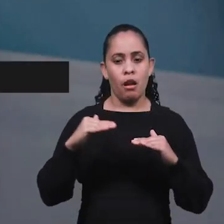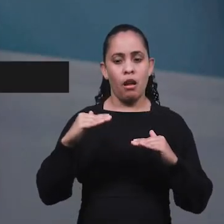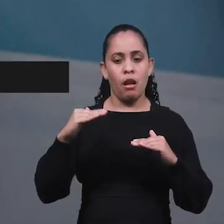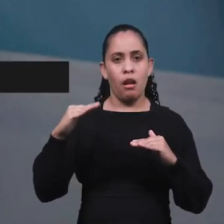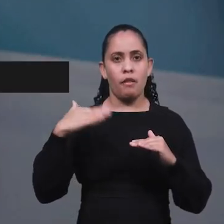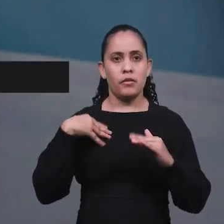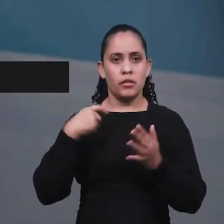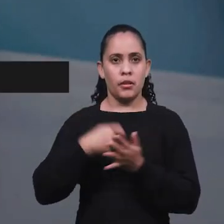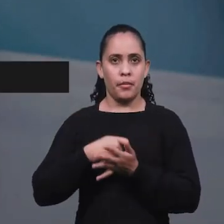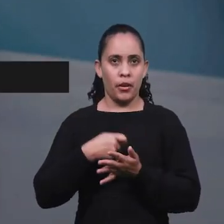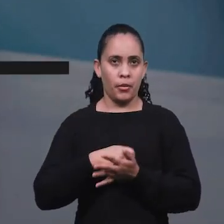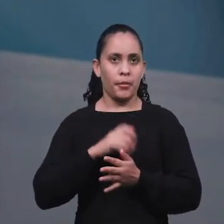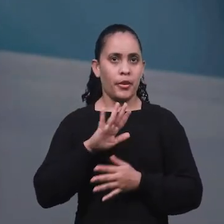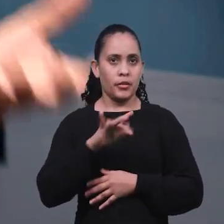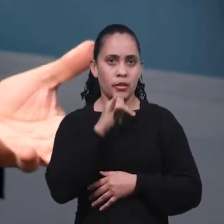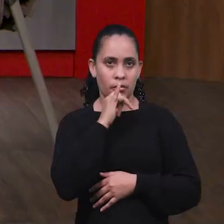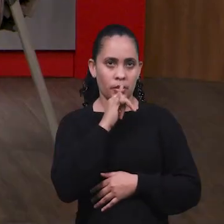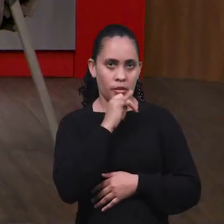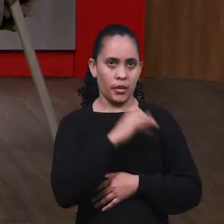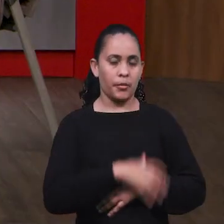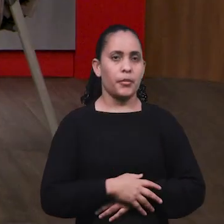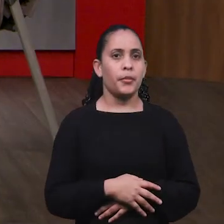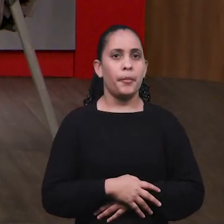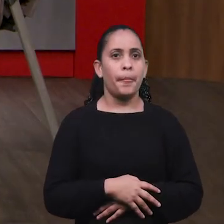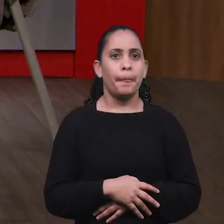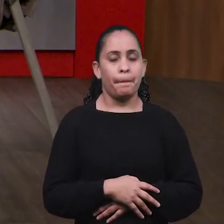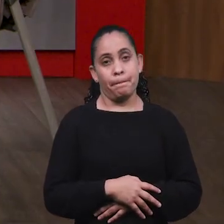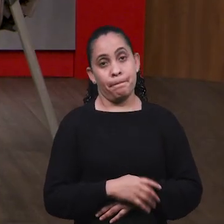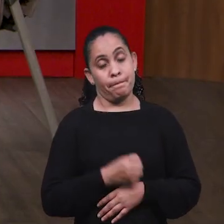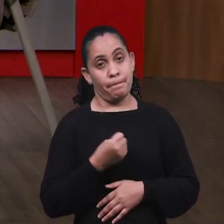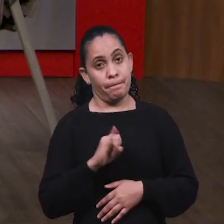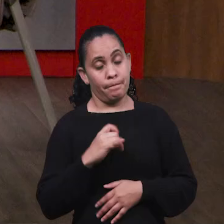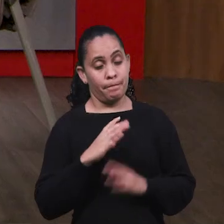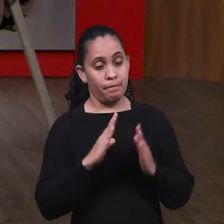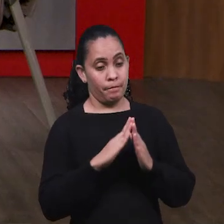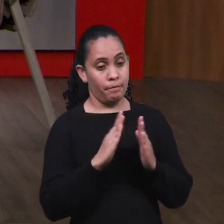progressivo esse imposto. Mas, por exemplo, você tem um imóvel de R$1 milhão,